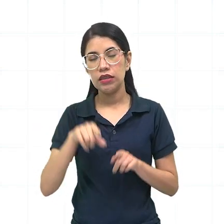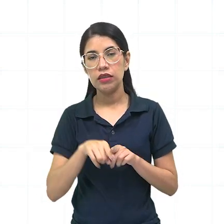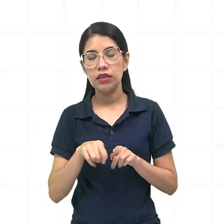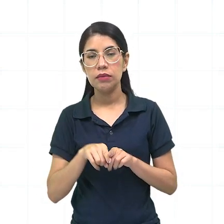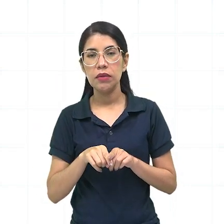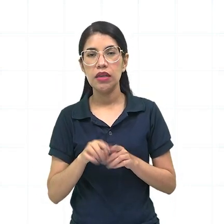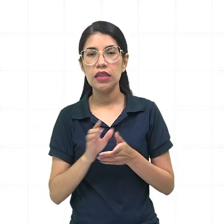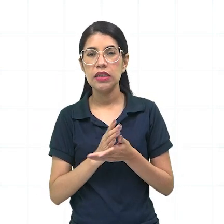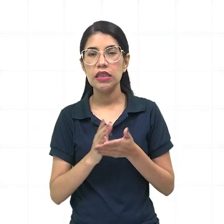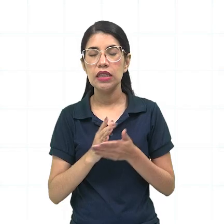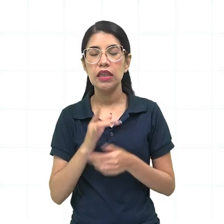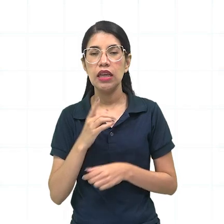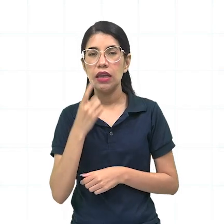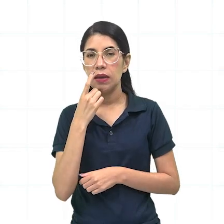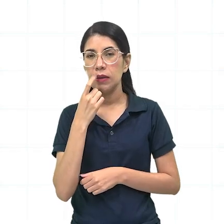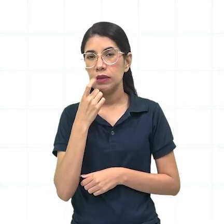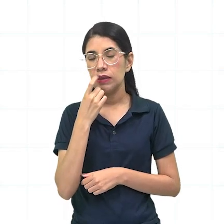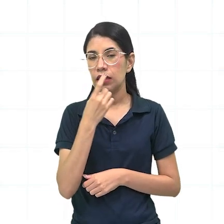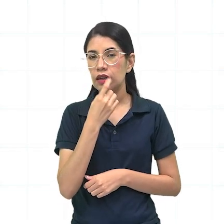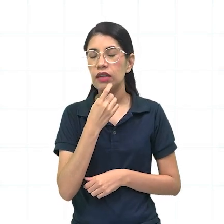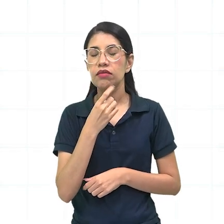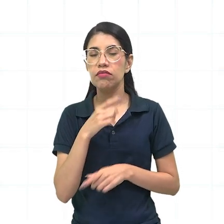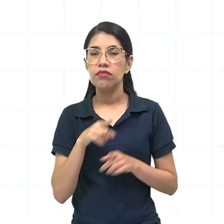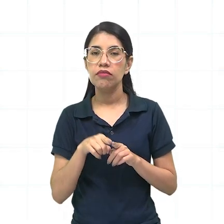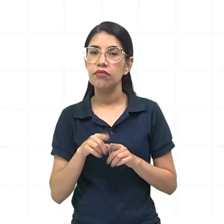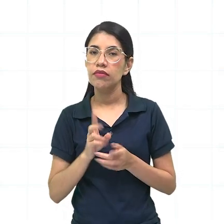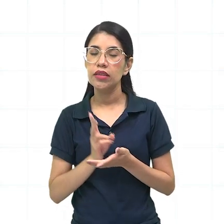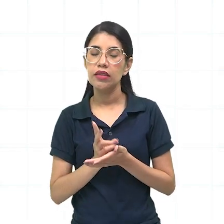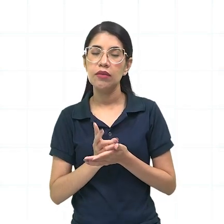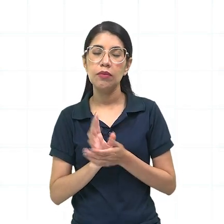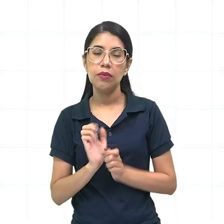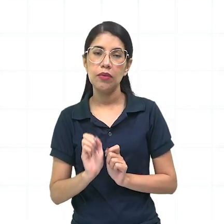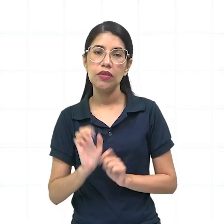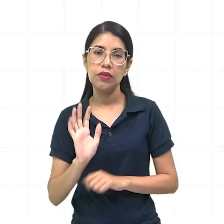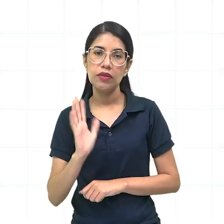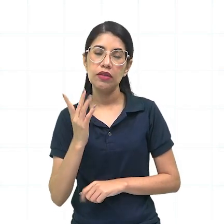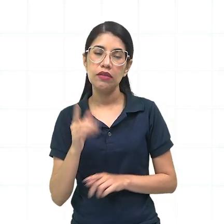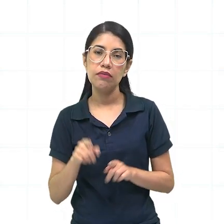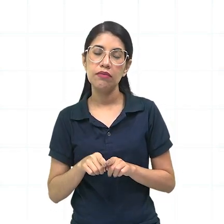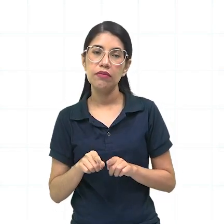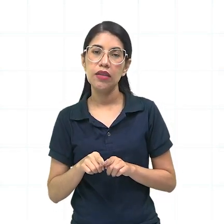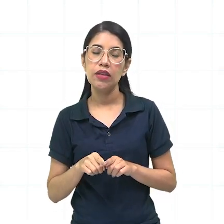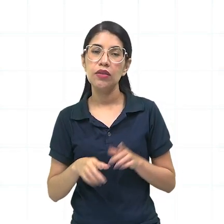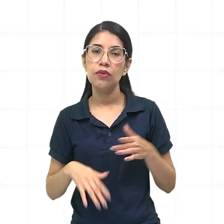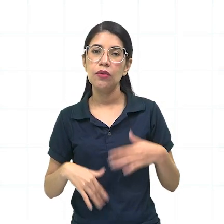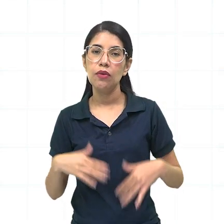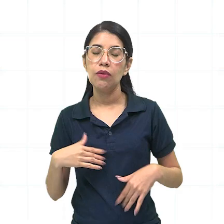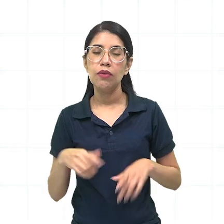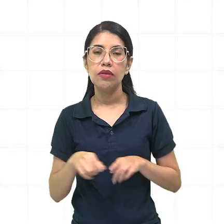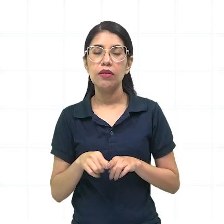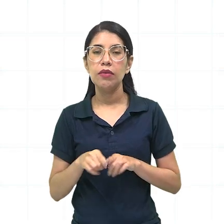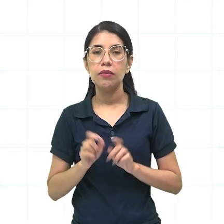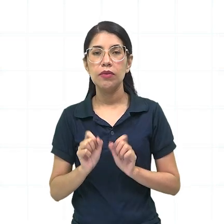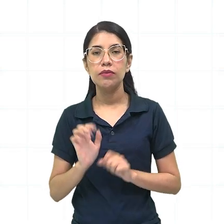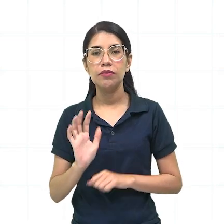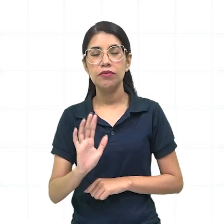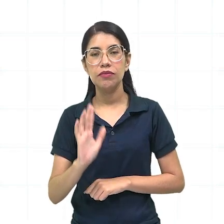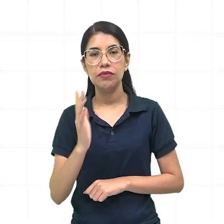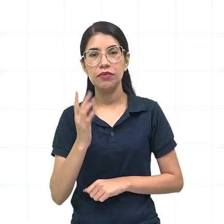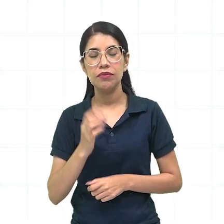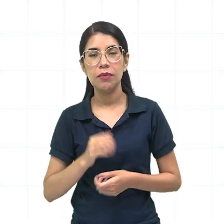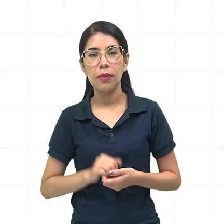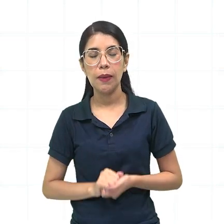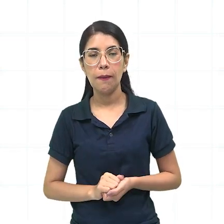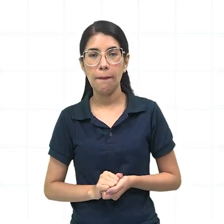tem o nariz toda hora sangra do nada e está sangrando lá. E outras partes, outros orifícios do corpo também.